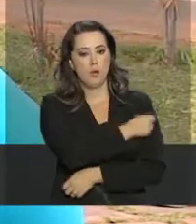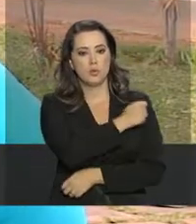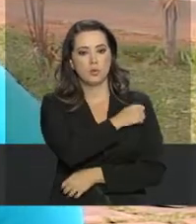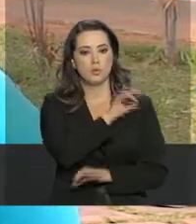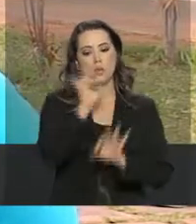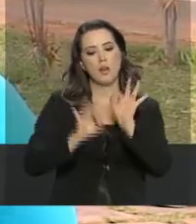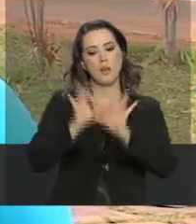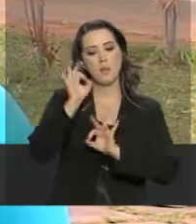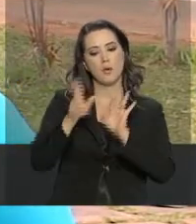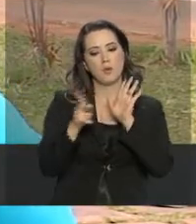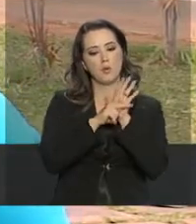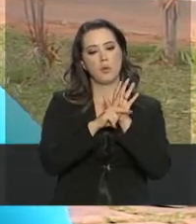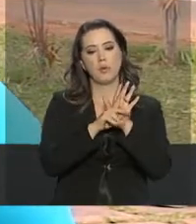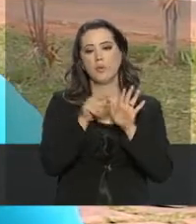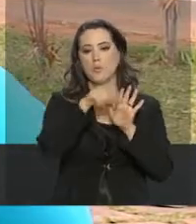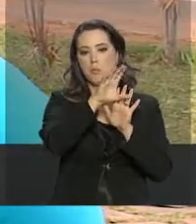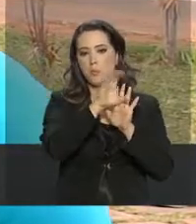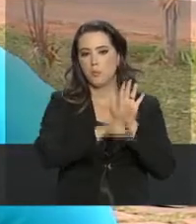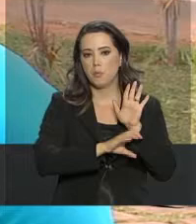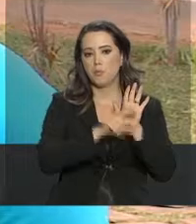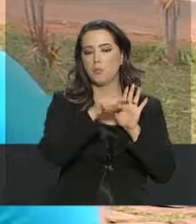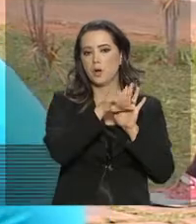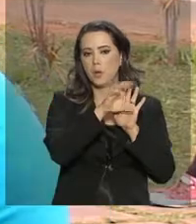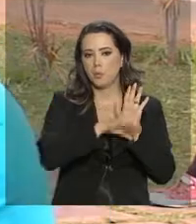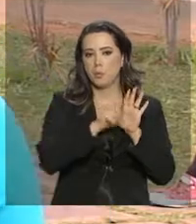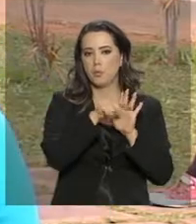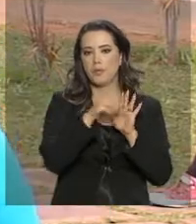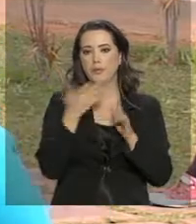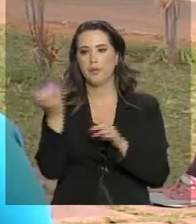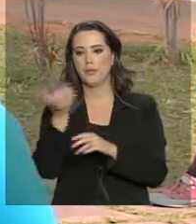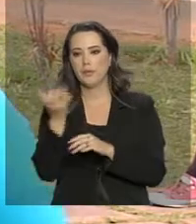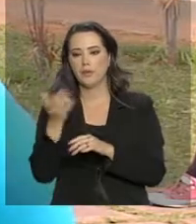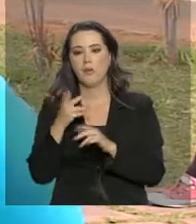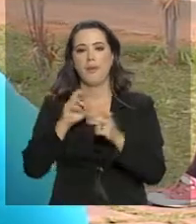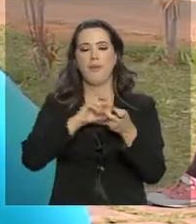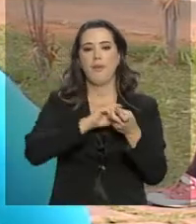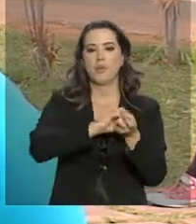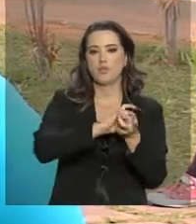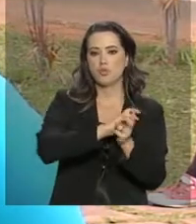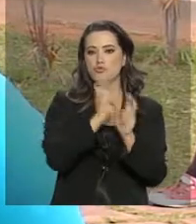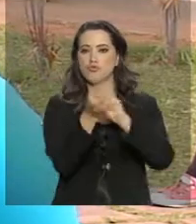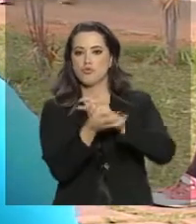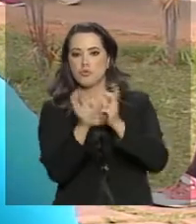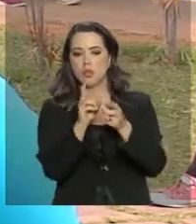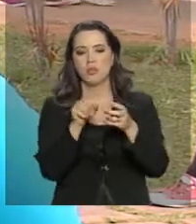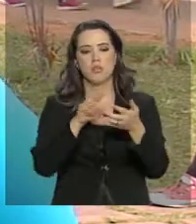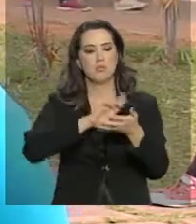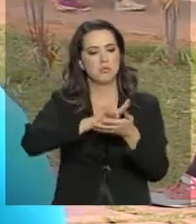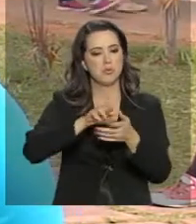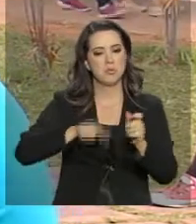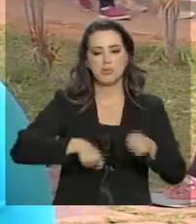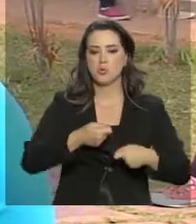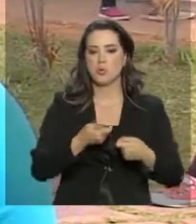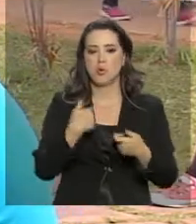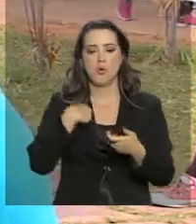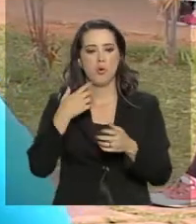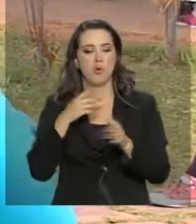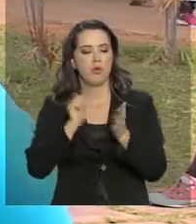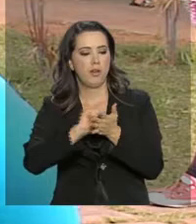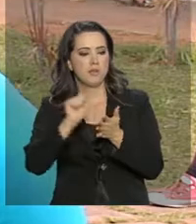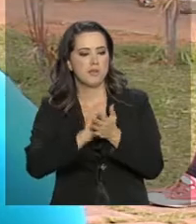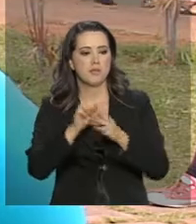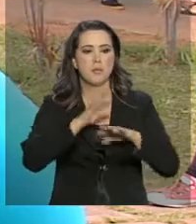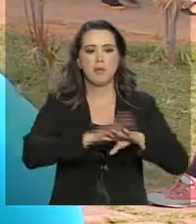então se ele quer jiu jitsu ou aquarela ou redação para o pai enem o exercício de química ou matemática